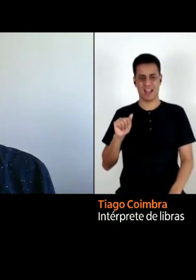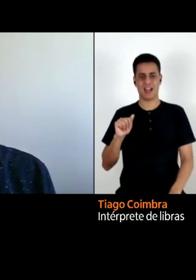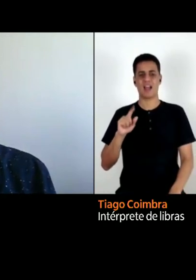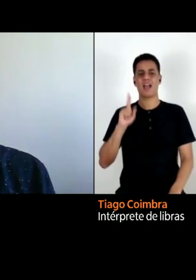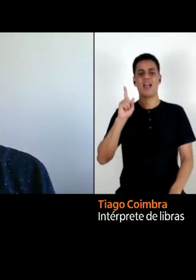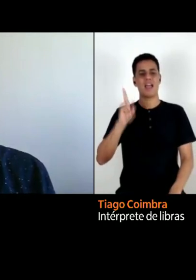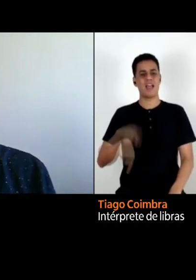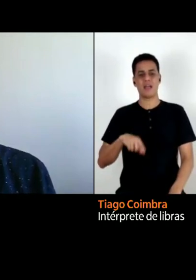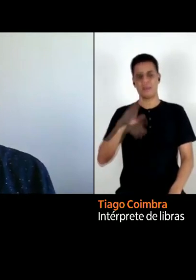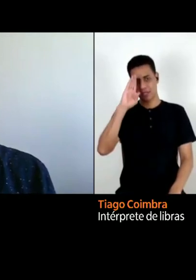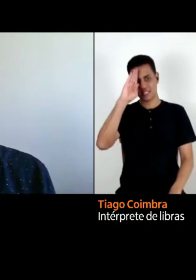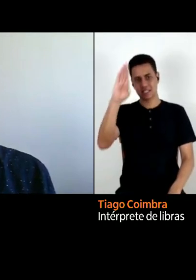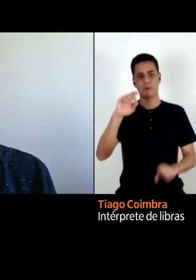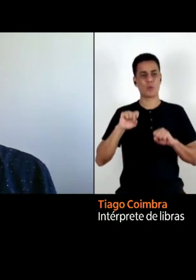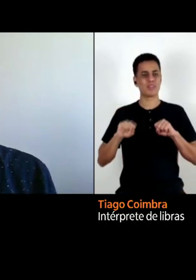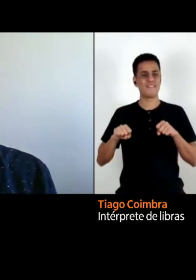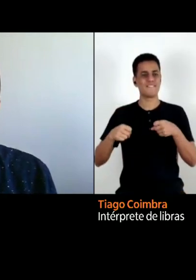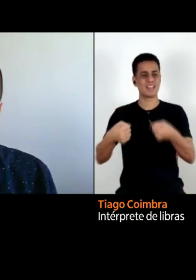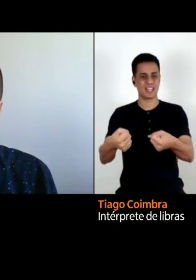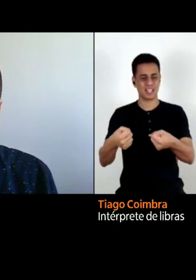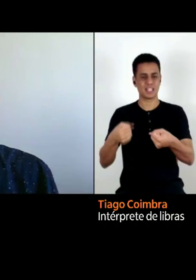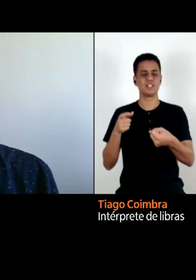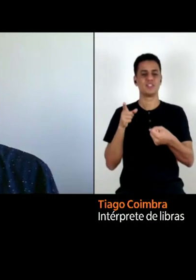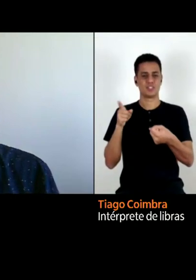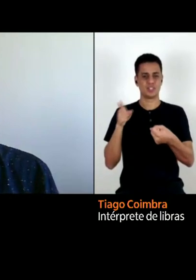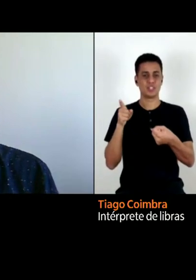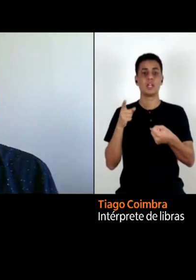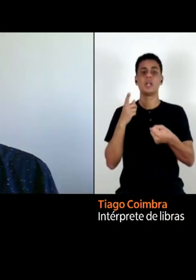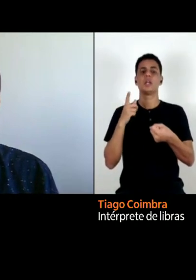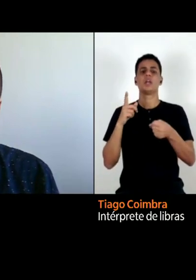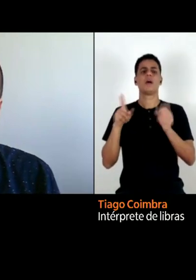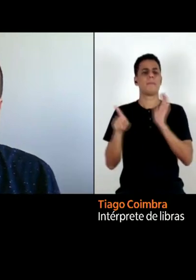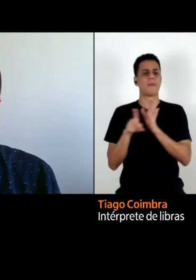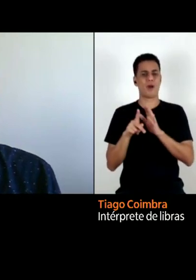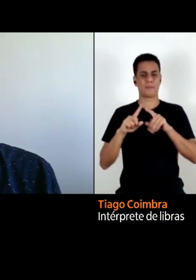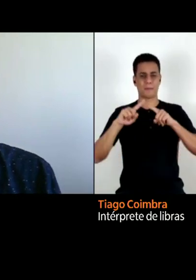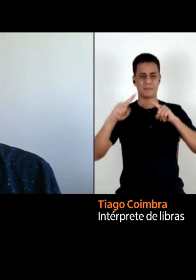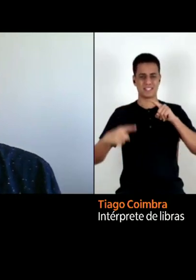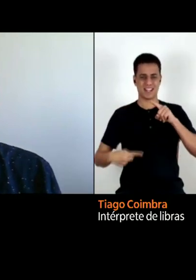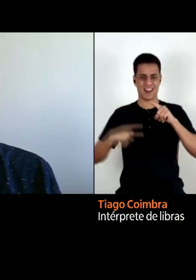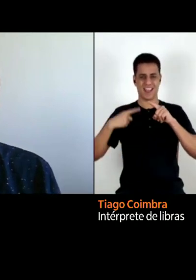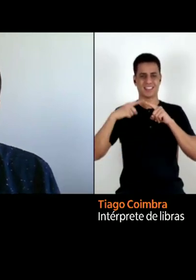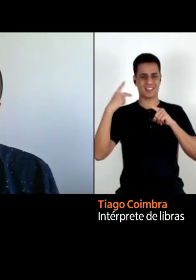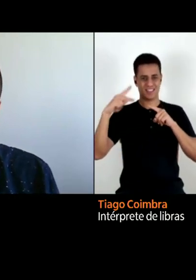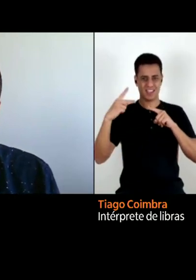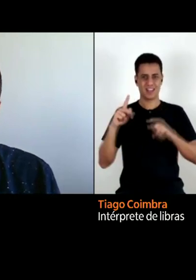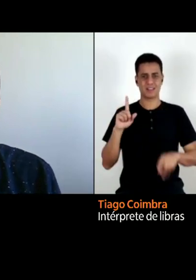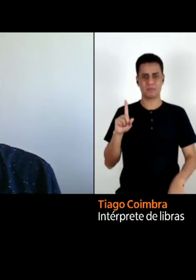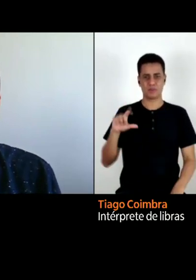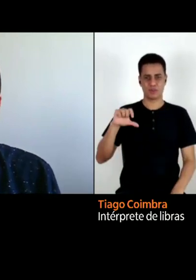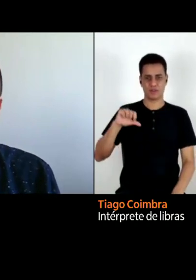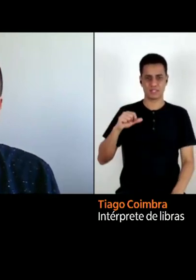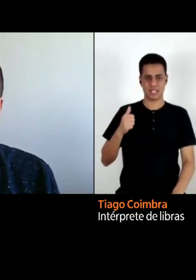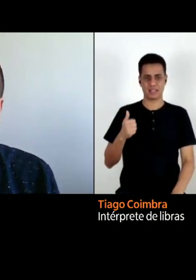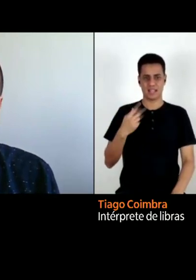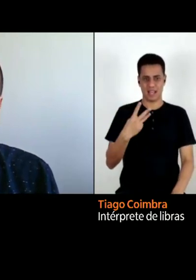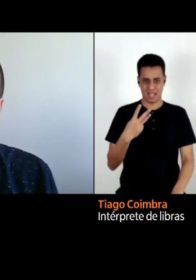Marcel Duchamp, com sua roda de bicicleta, de 1913, e a sua fonte,